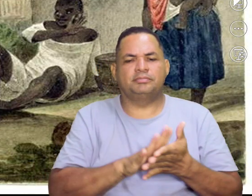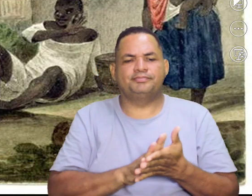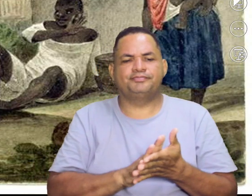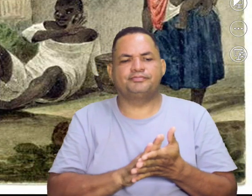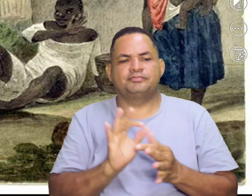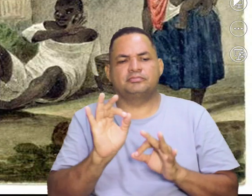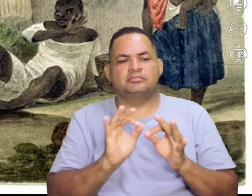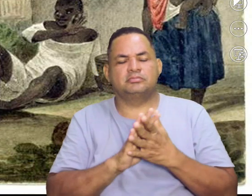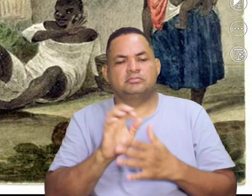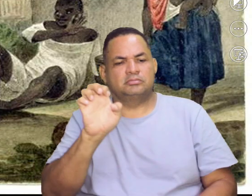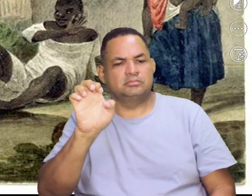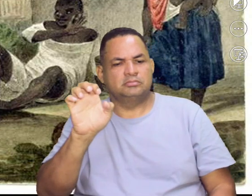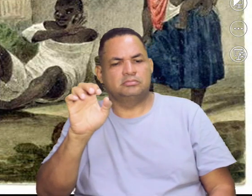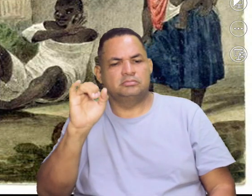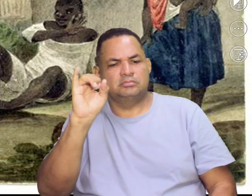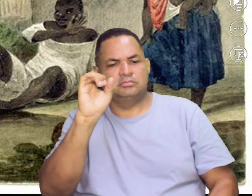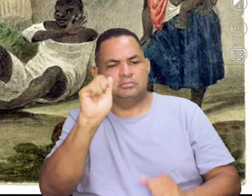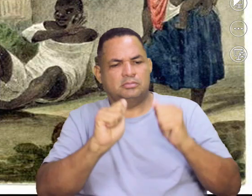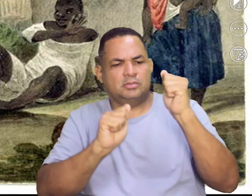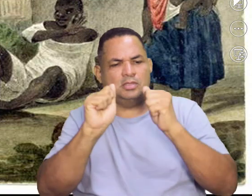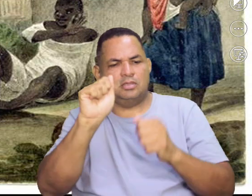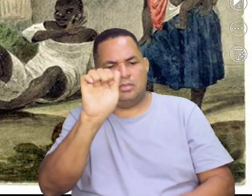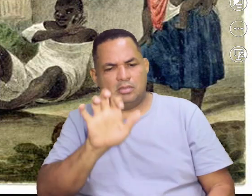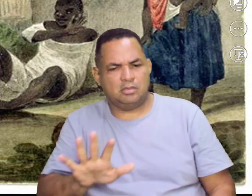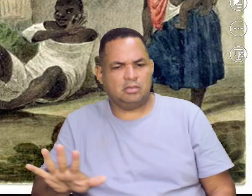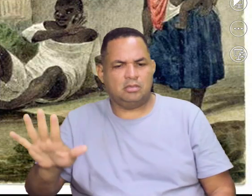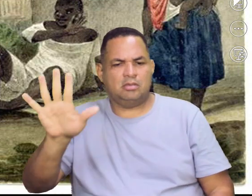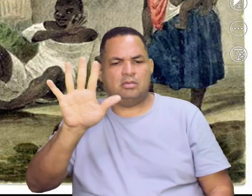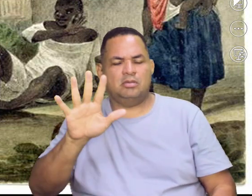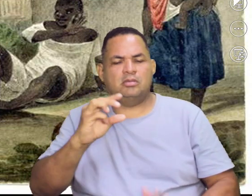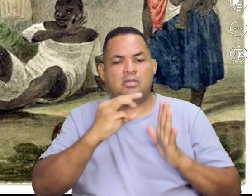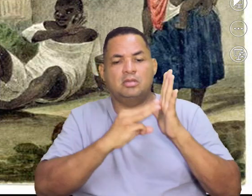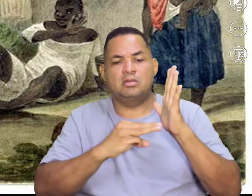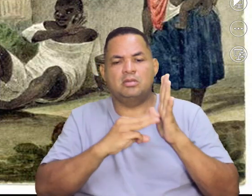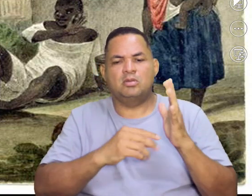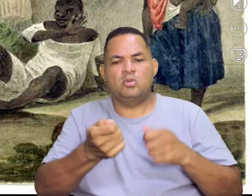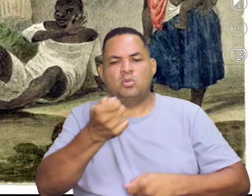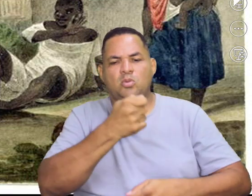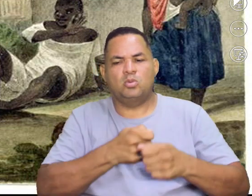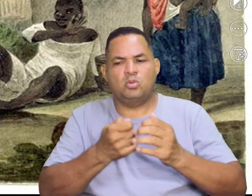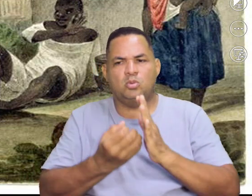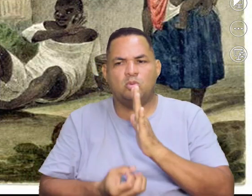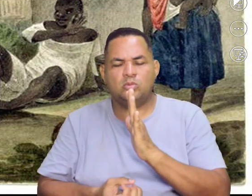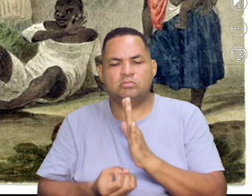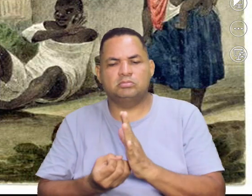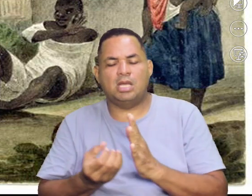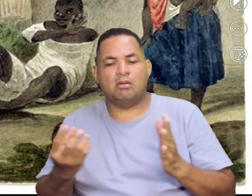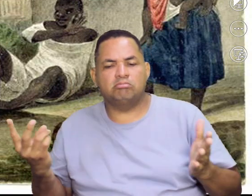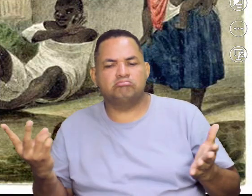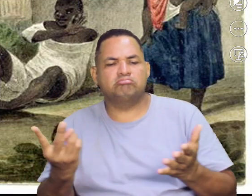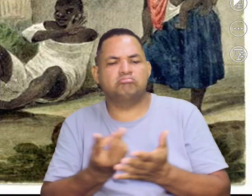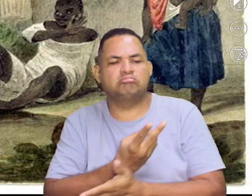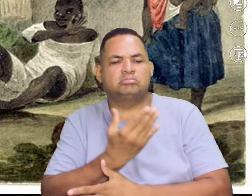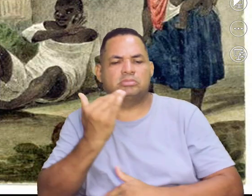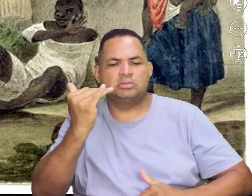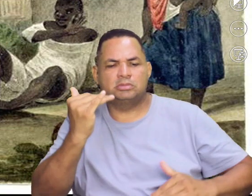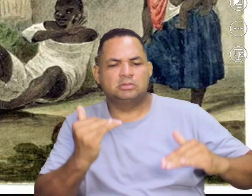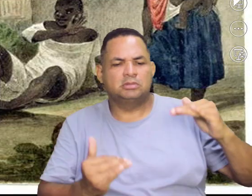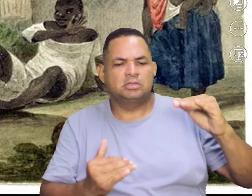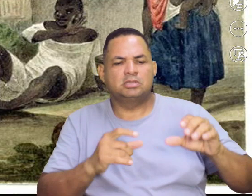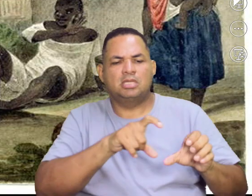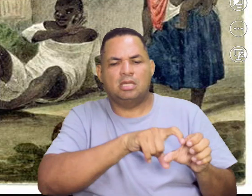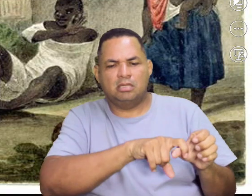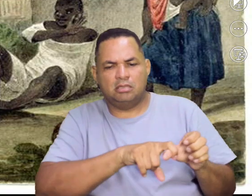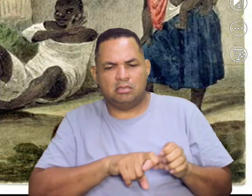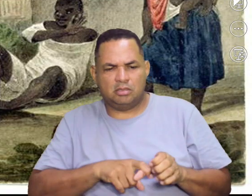destinadas às indústrias europeias. Esse modelo econômico gerou desigualdade, dependência econômica